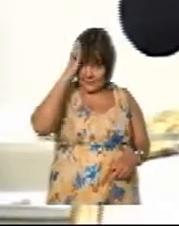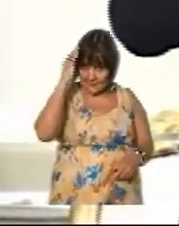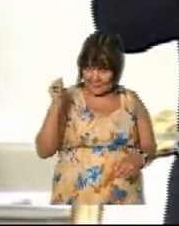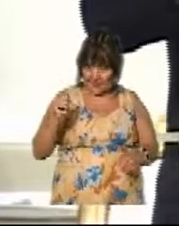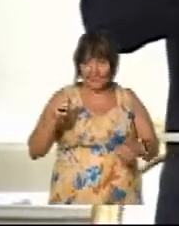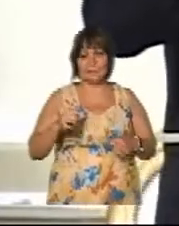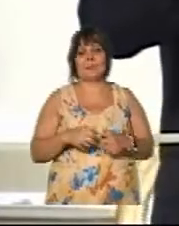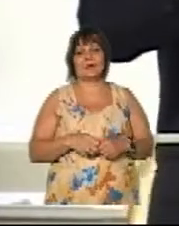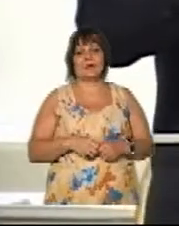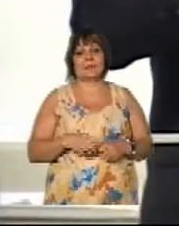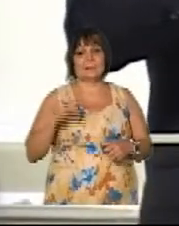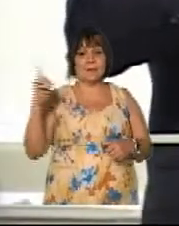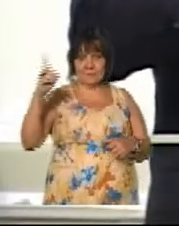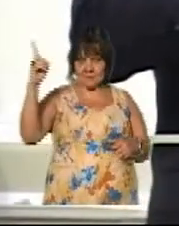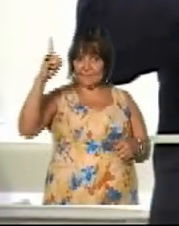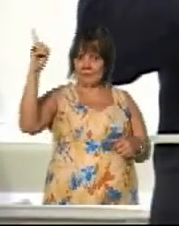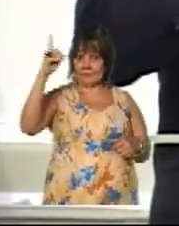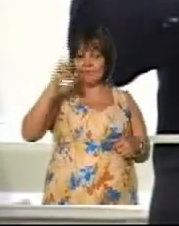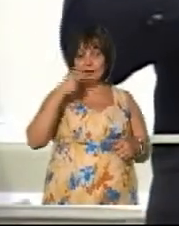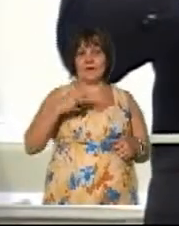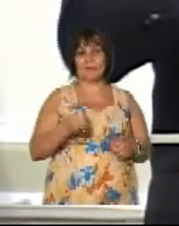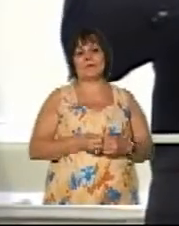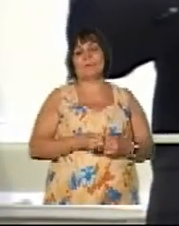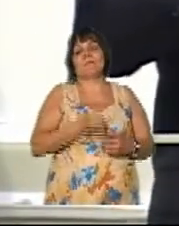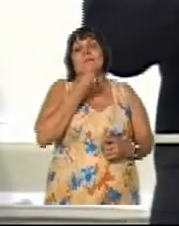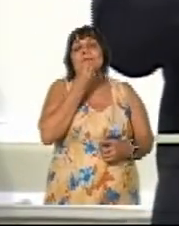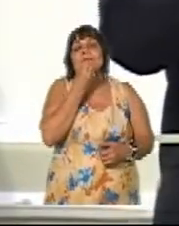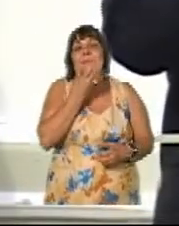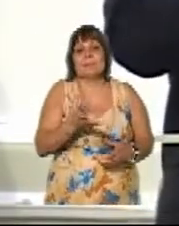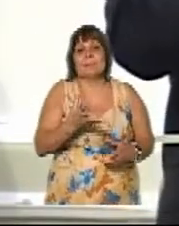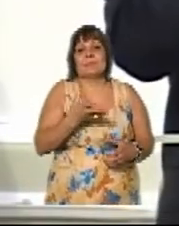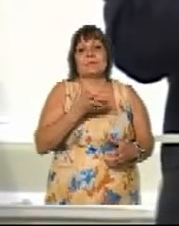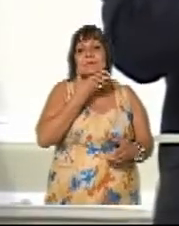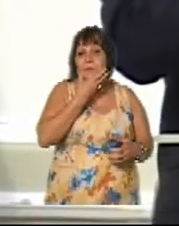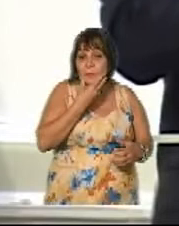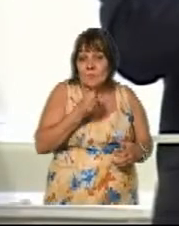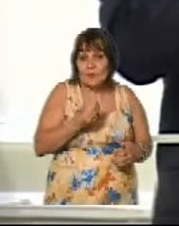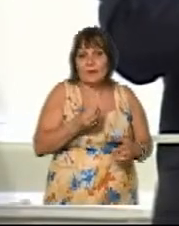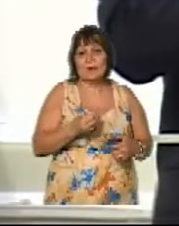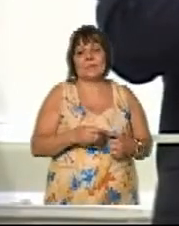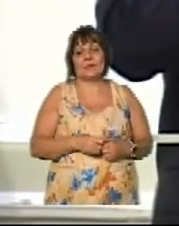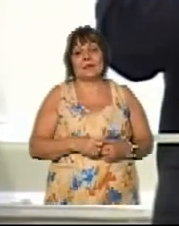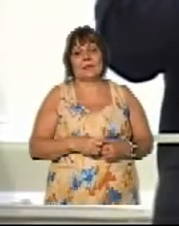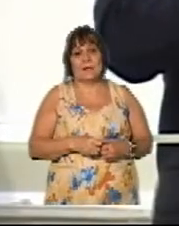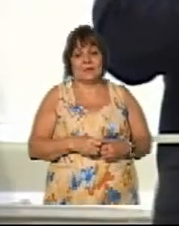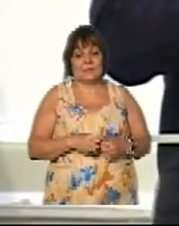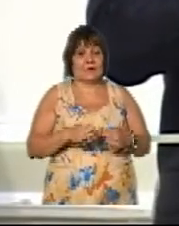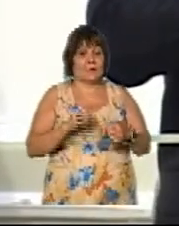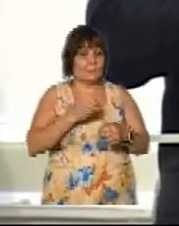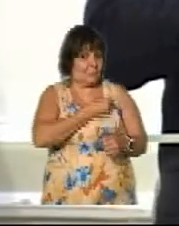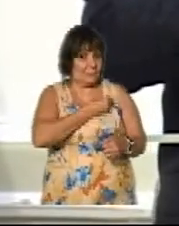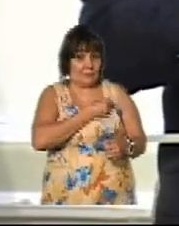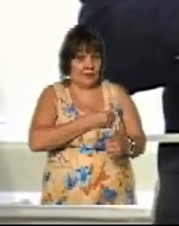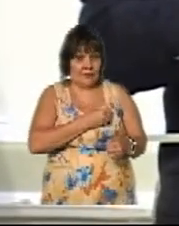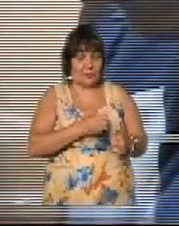salmista diz? No Salmo 1, diz: bem-aventurado o homem que não anda no conselho dos ímpios, não se detém no